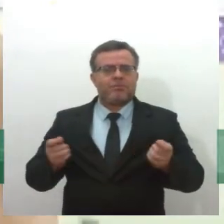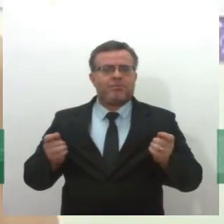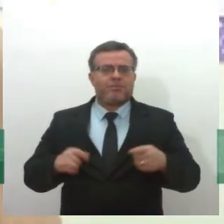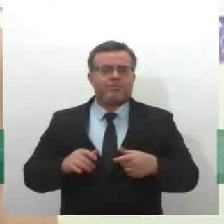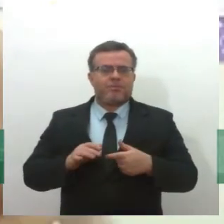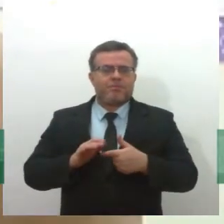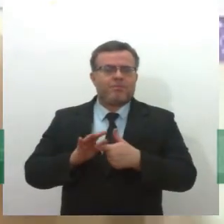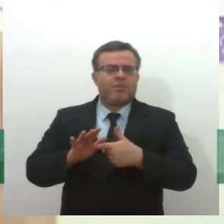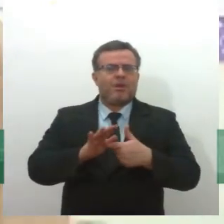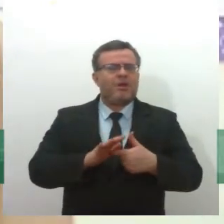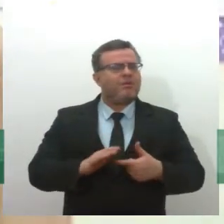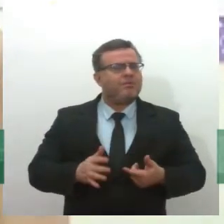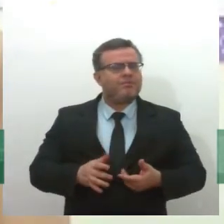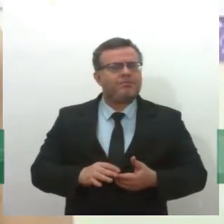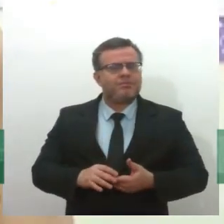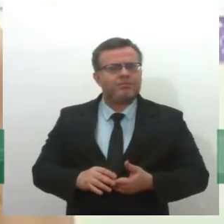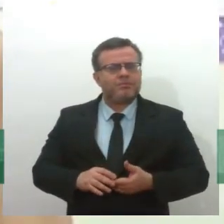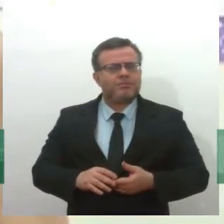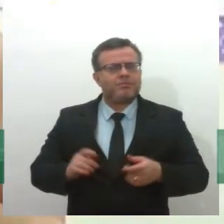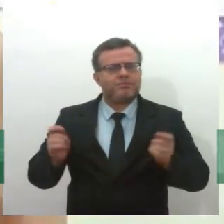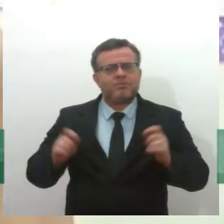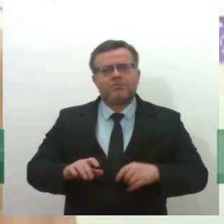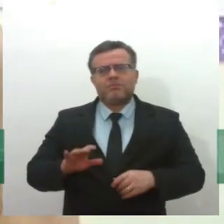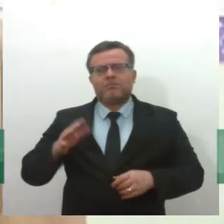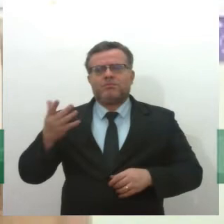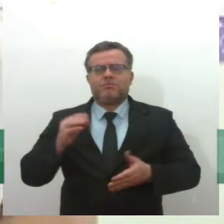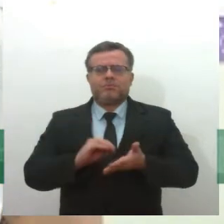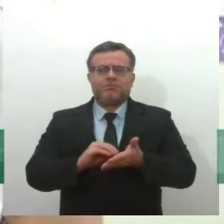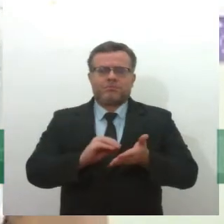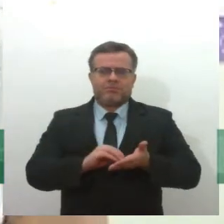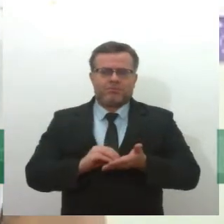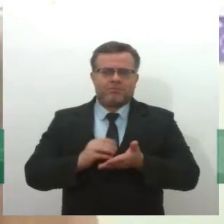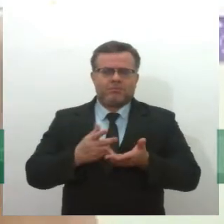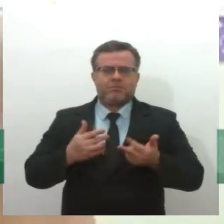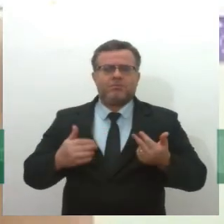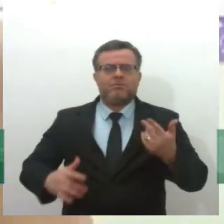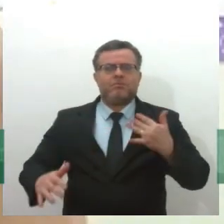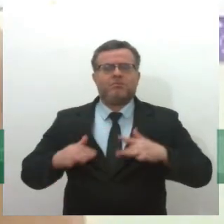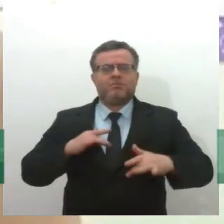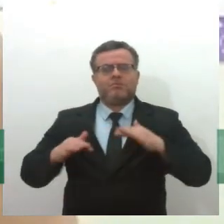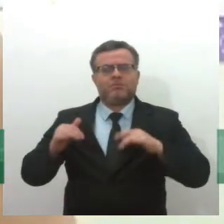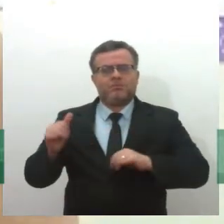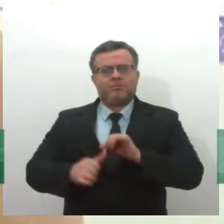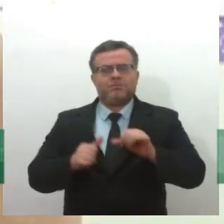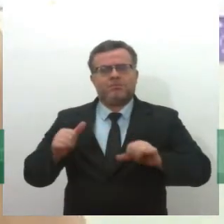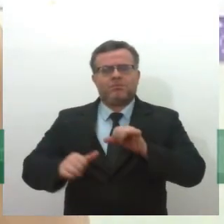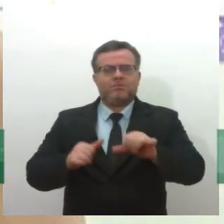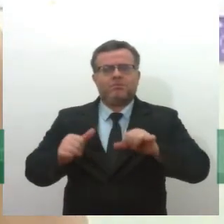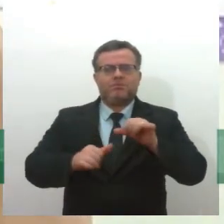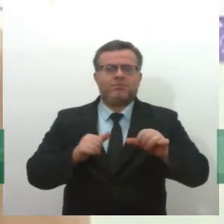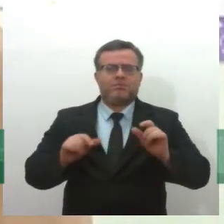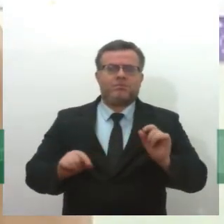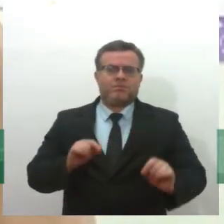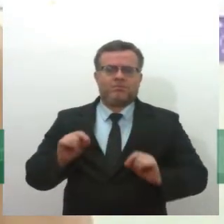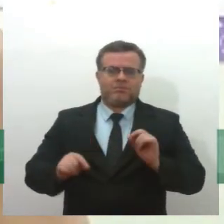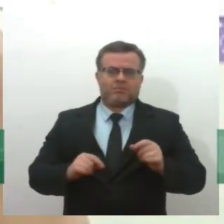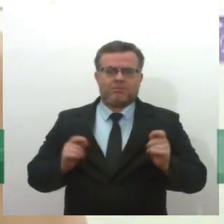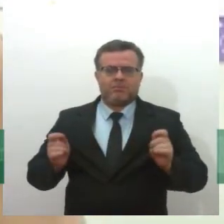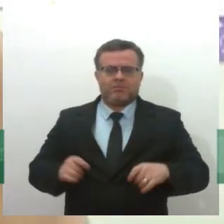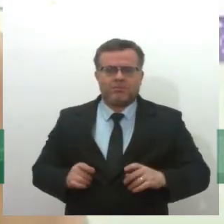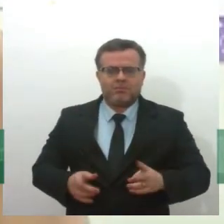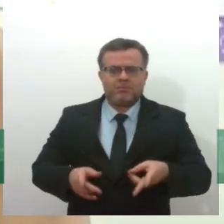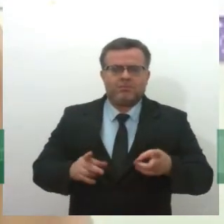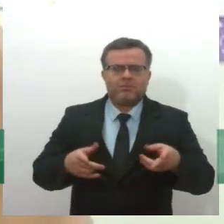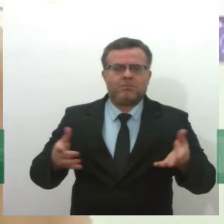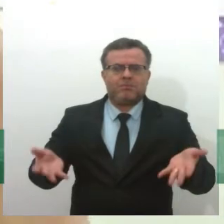para que a gente faça disso uma pauta de luta e faça disso um movimento de uma mudança da chegada da representação das mulheres